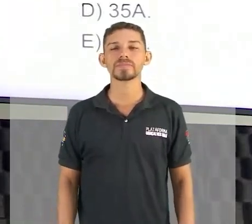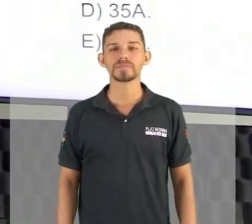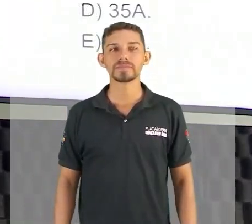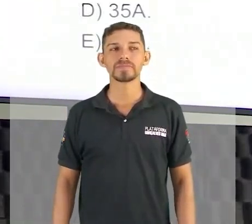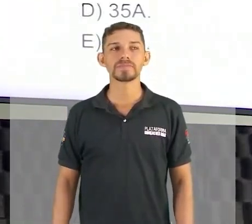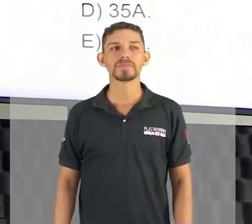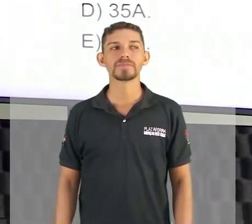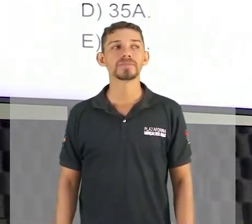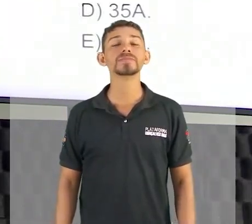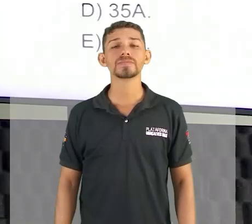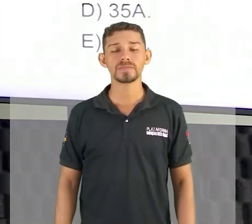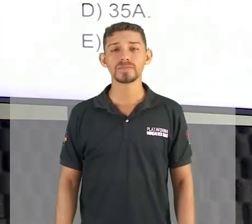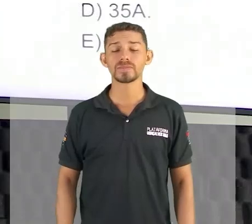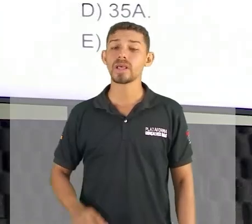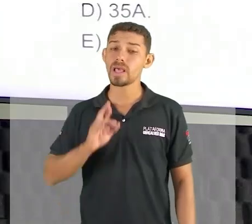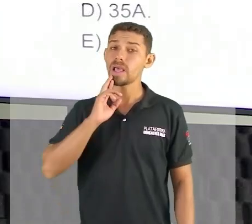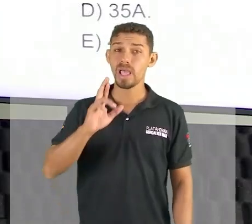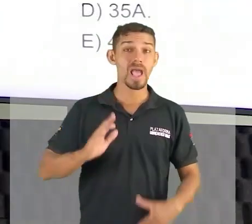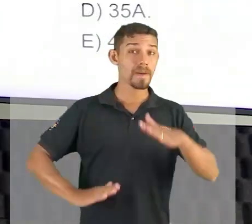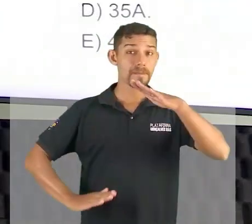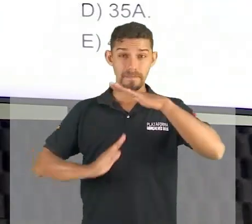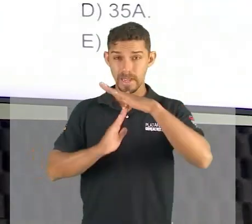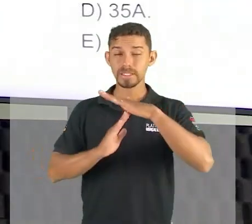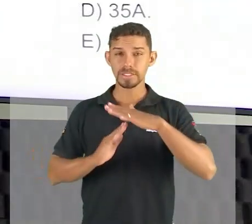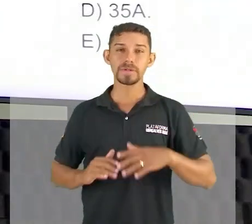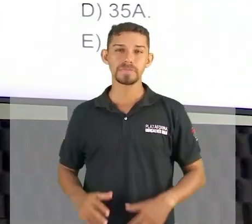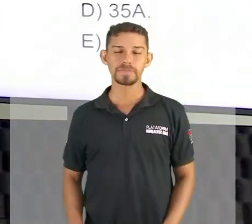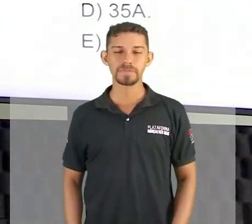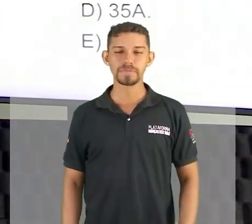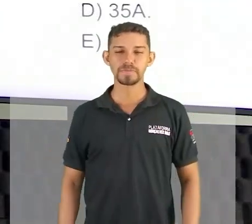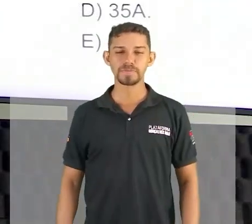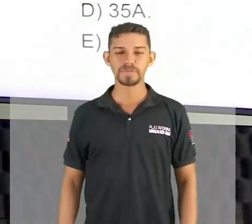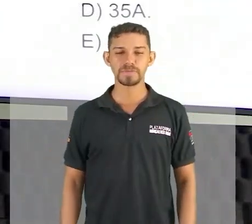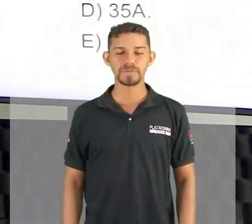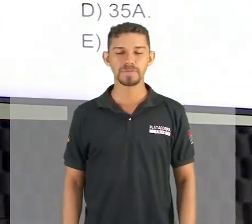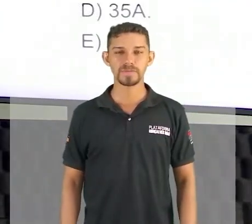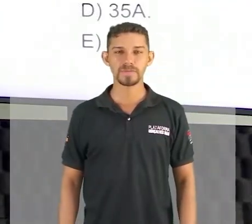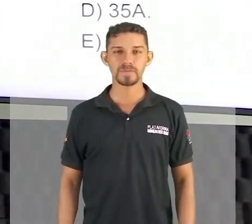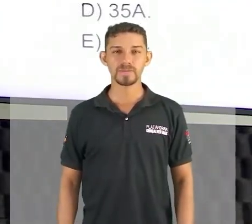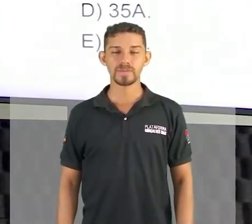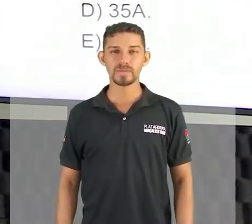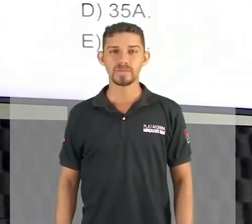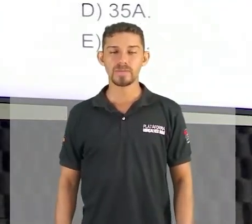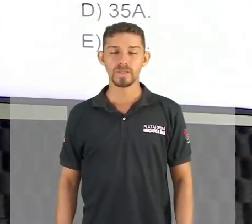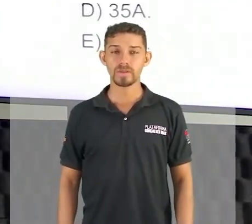Amp Essa é a corrente máxima tá